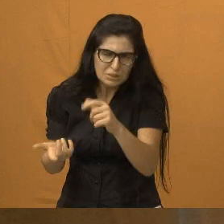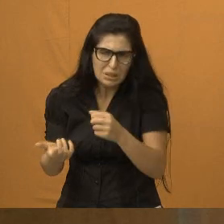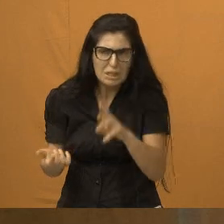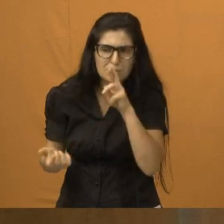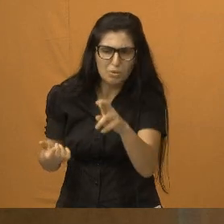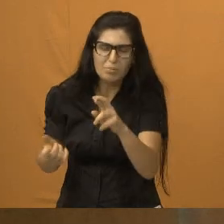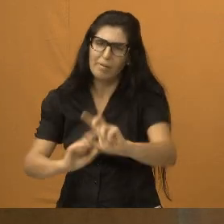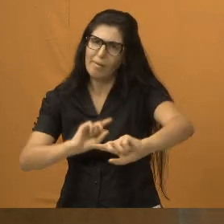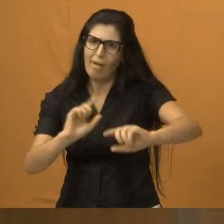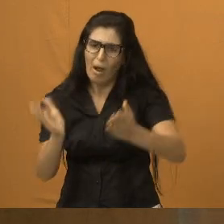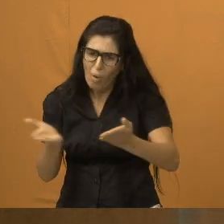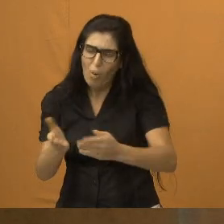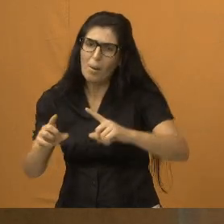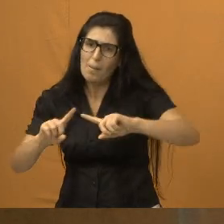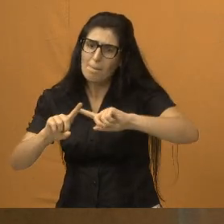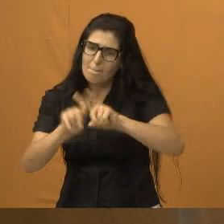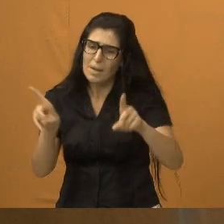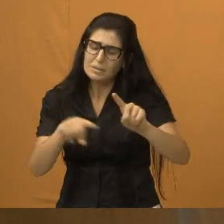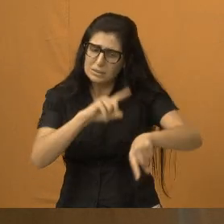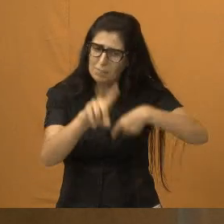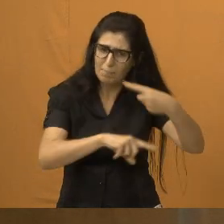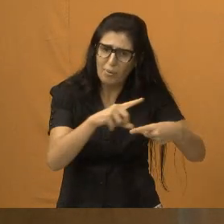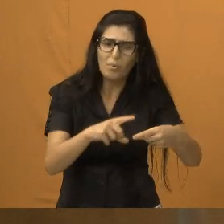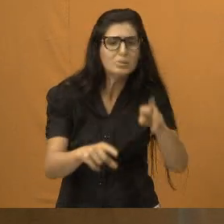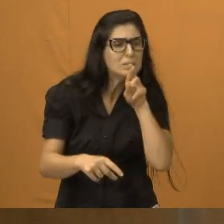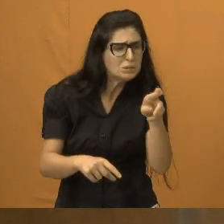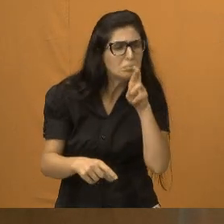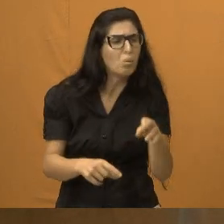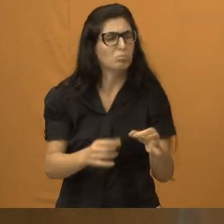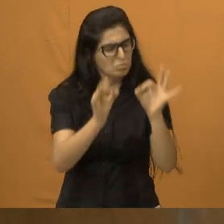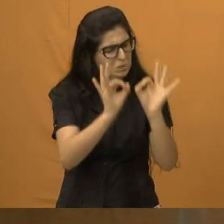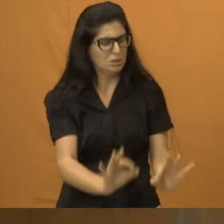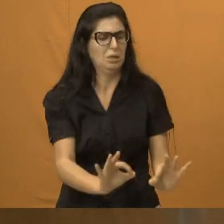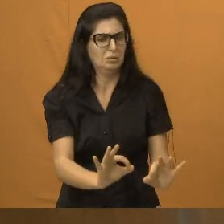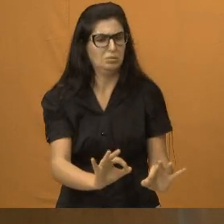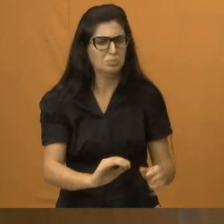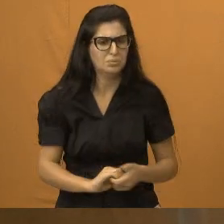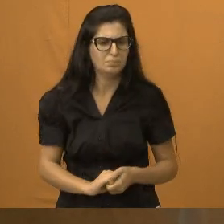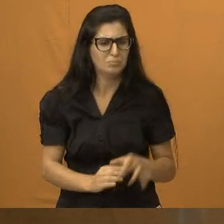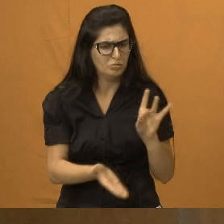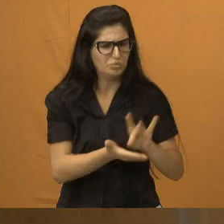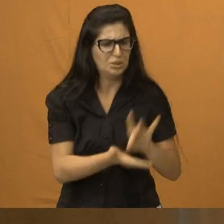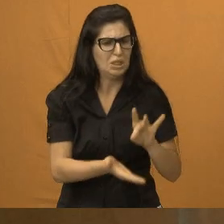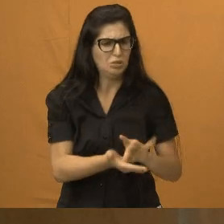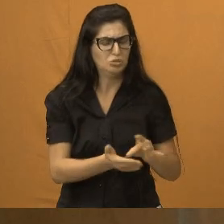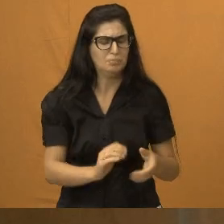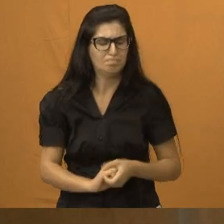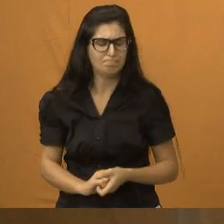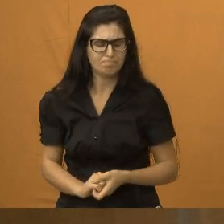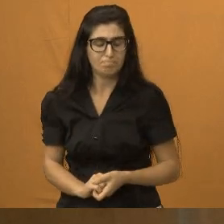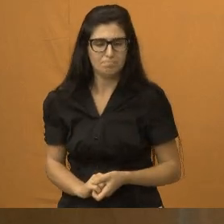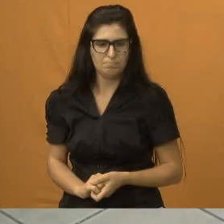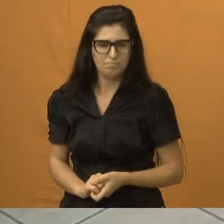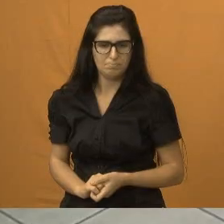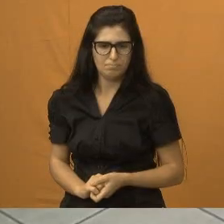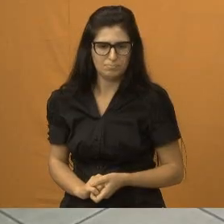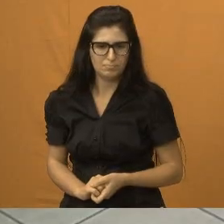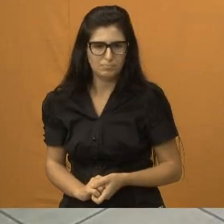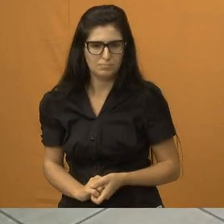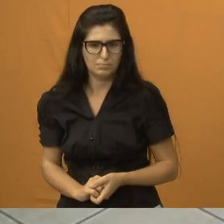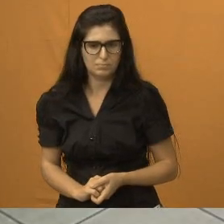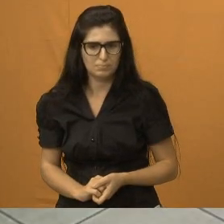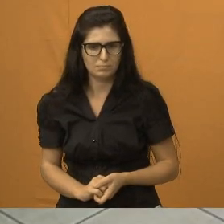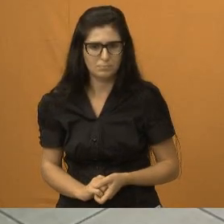depois colocadas aos senhores, das quais possam vir a fazer de uma forma mais efetiva. Fico